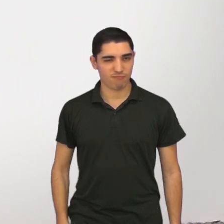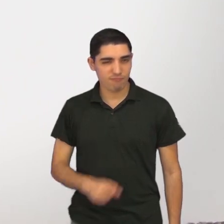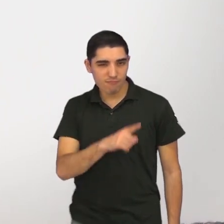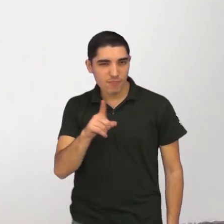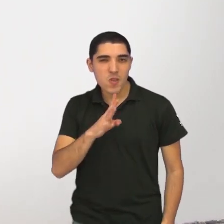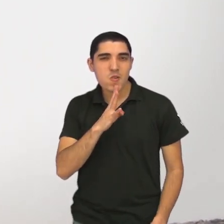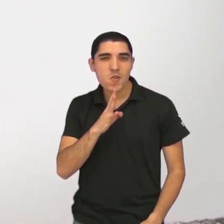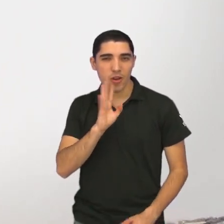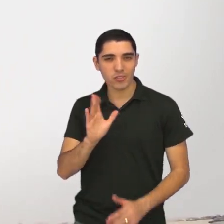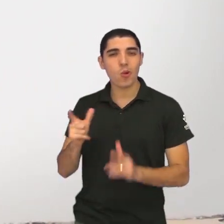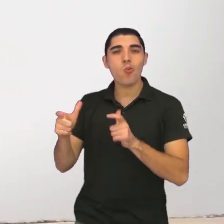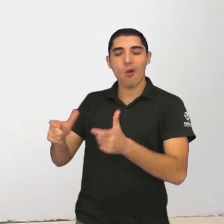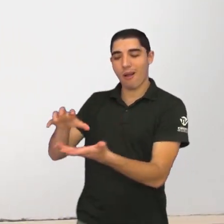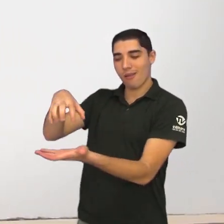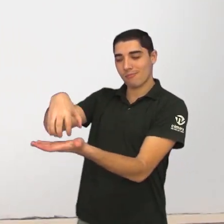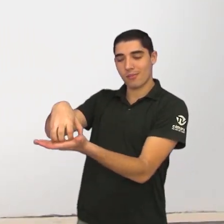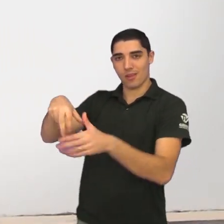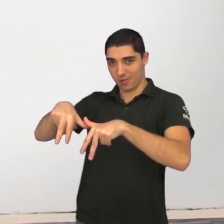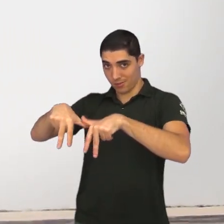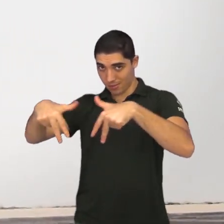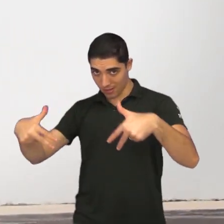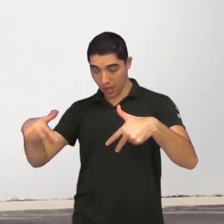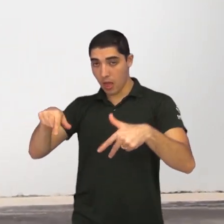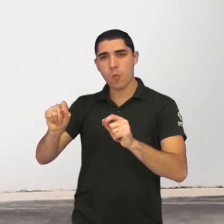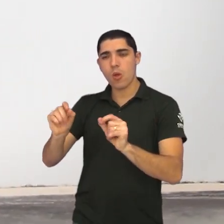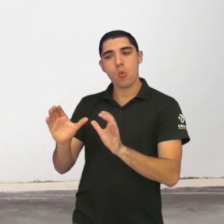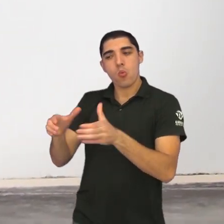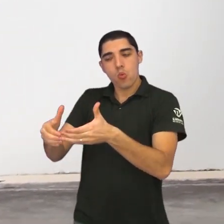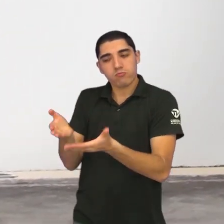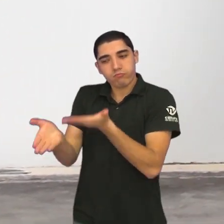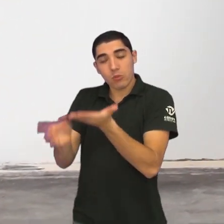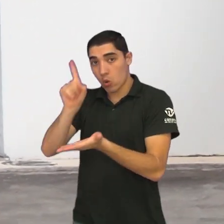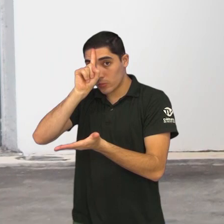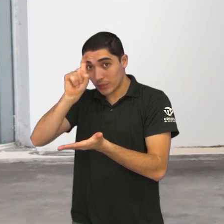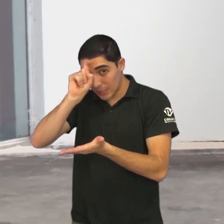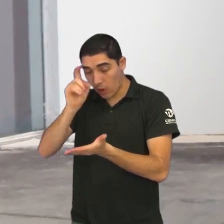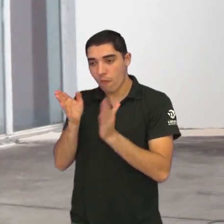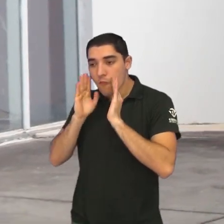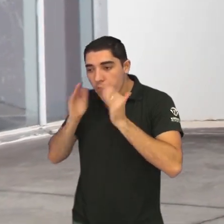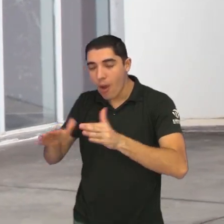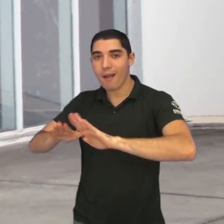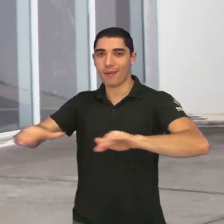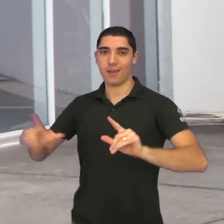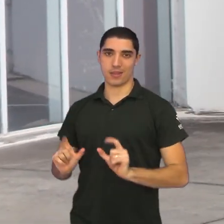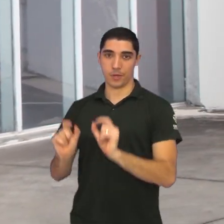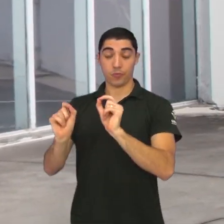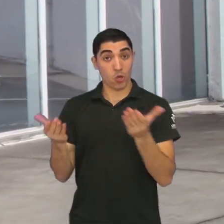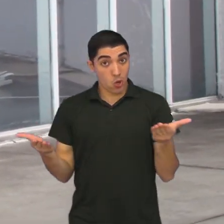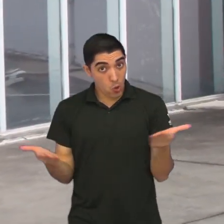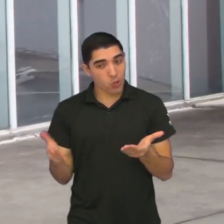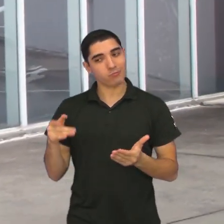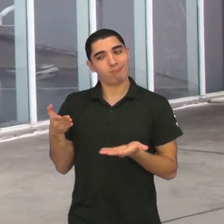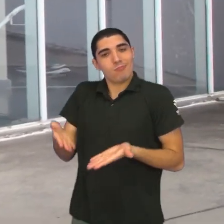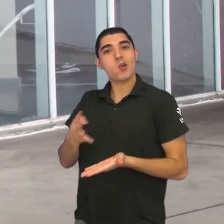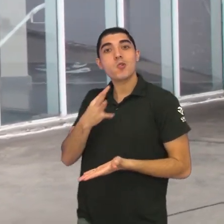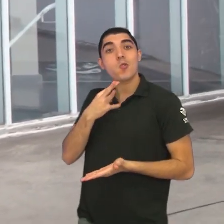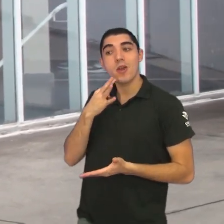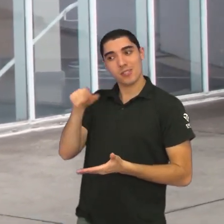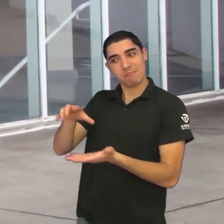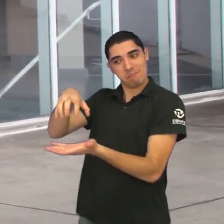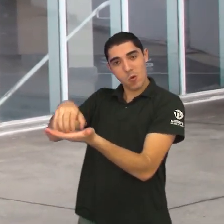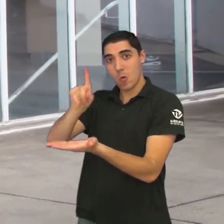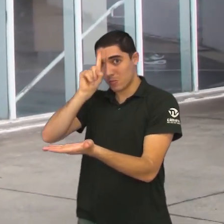Você já deve ter escutado falar do GAC, o Grupo de Assistência à Criança com Câncer. Hoje o Entrevistas está neste